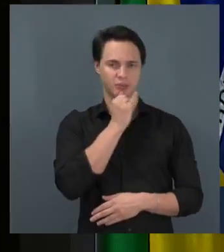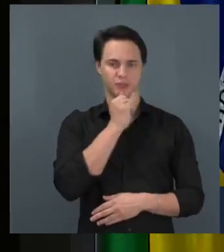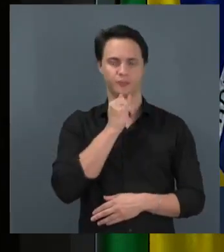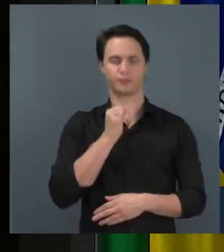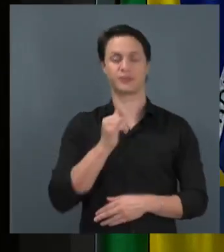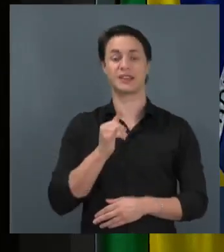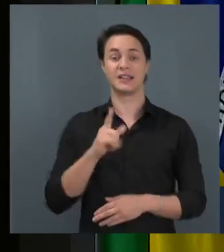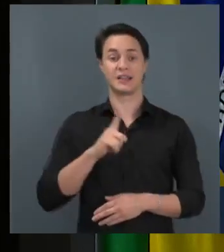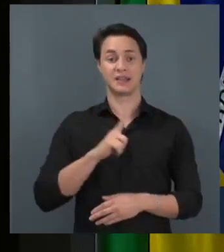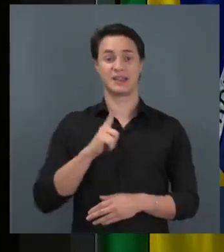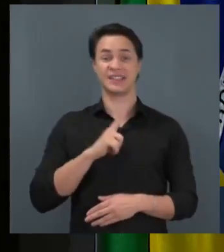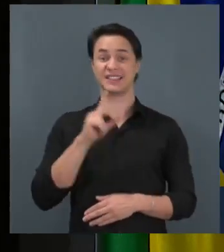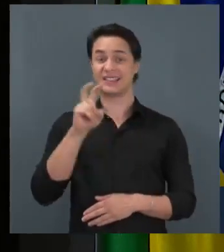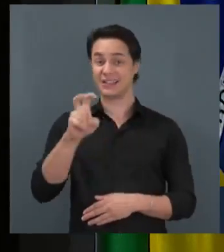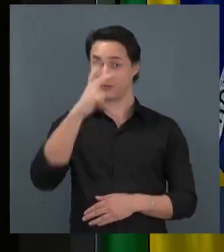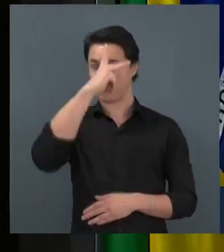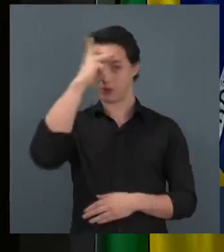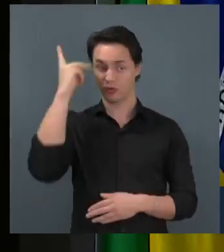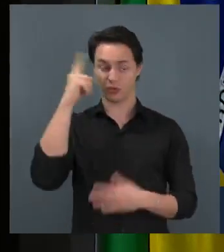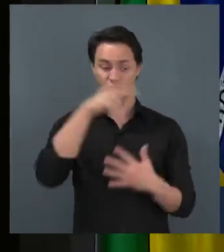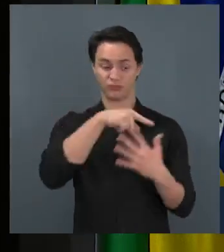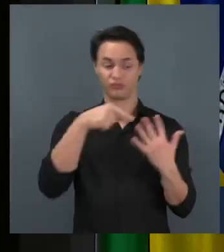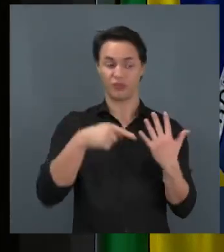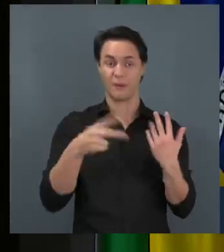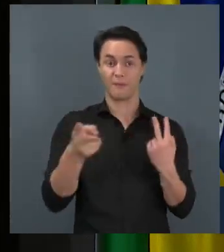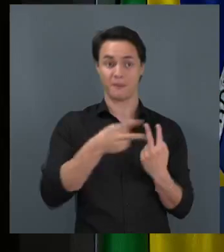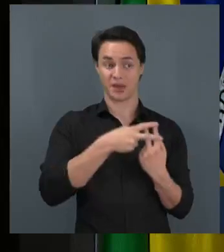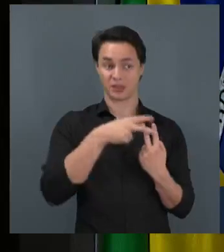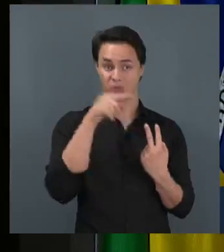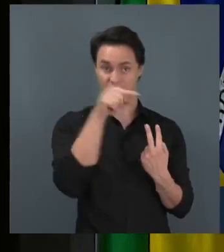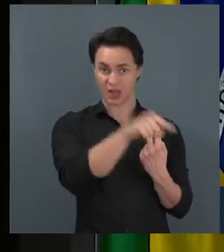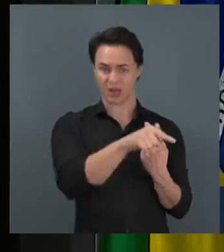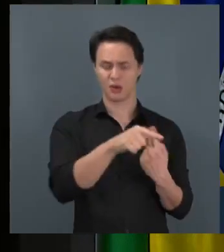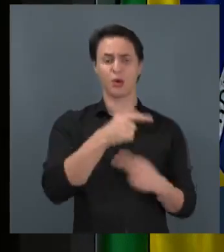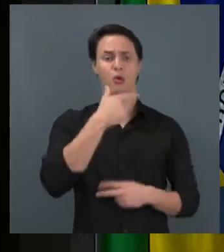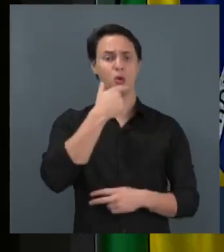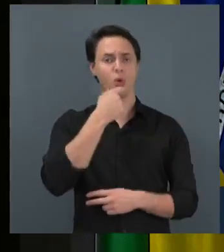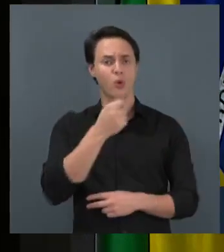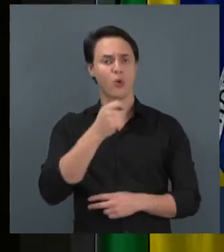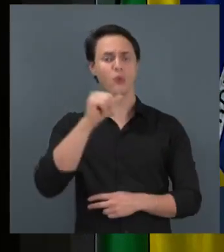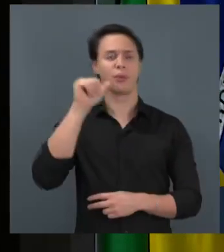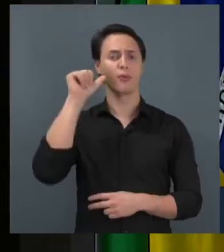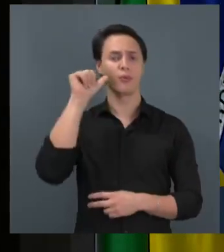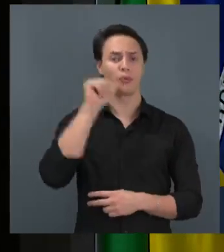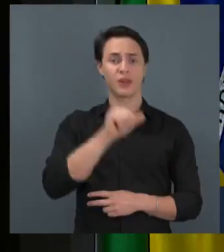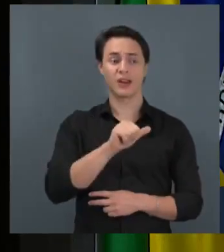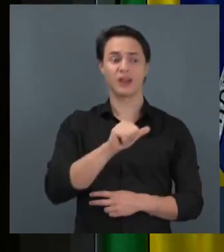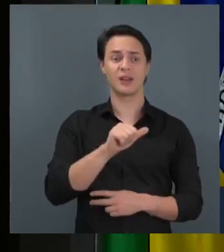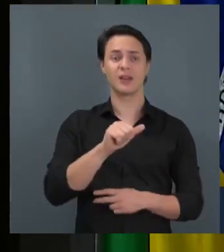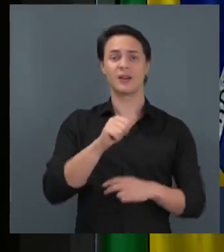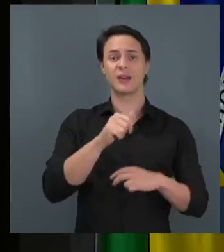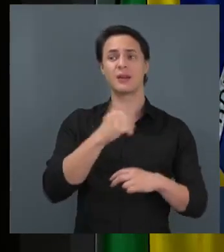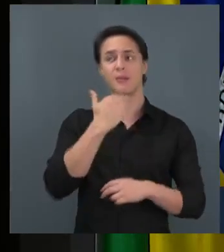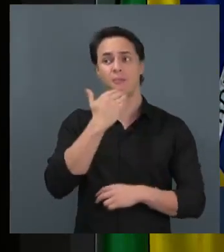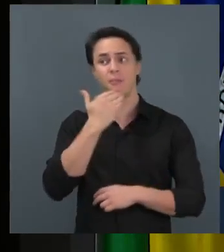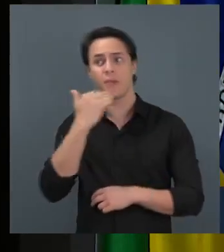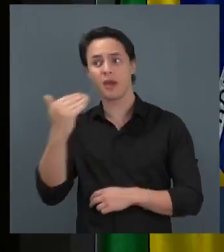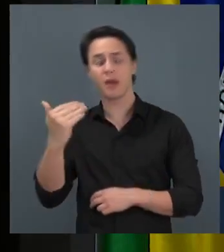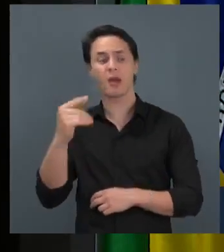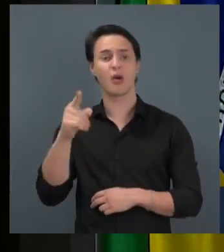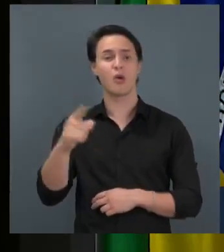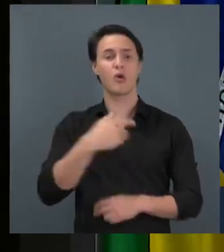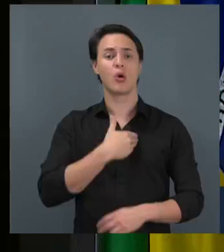estão hoje em cárcere naquele país. Homens e mulheres que recorreram ao governo do presidente